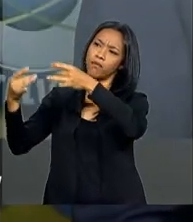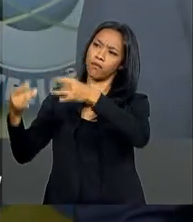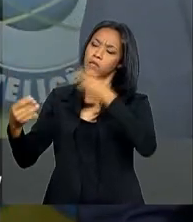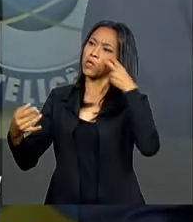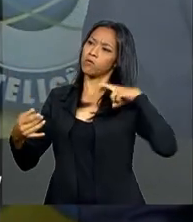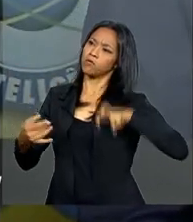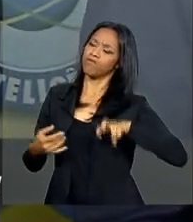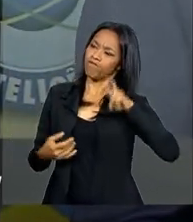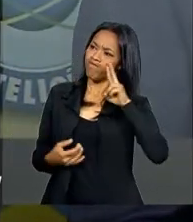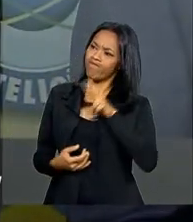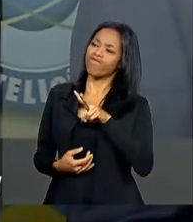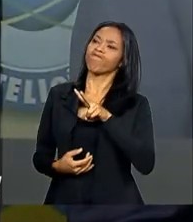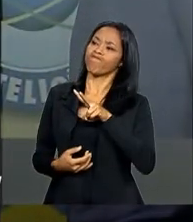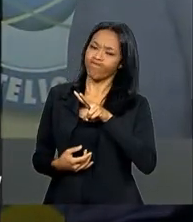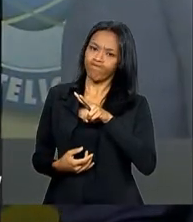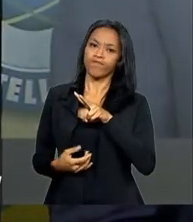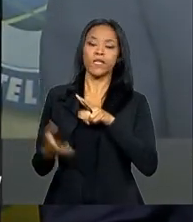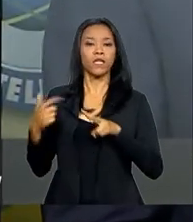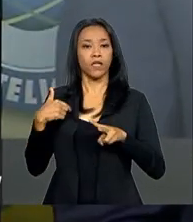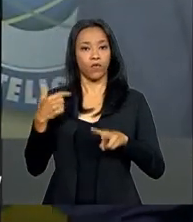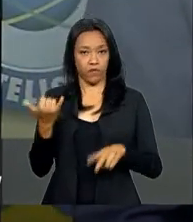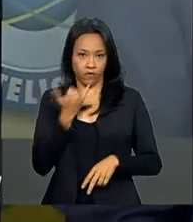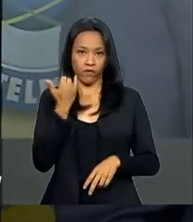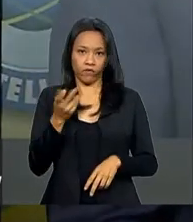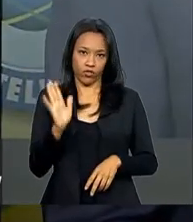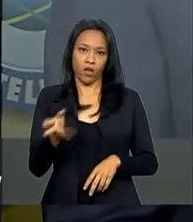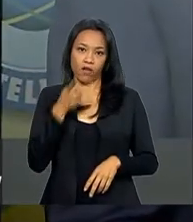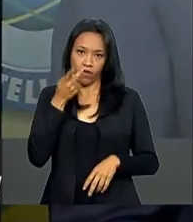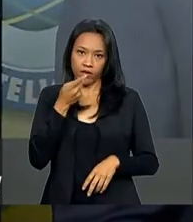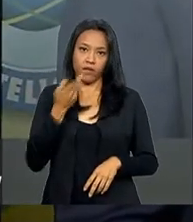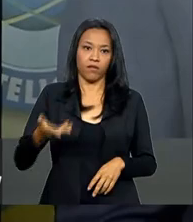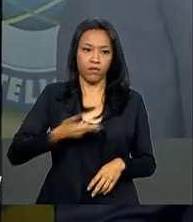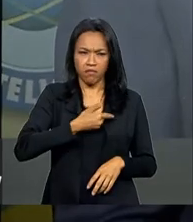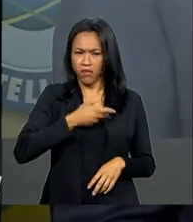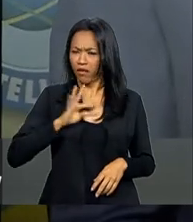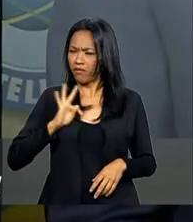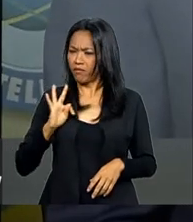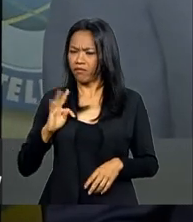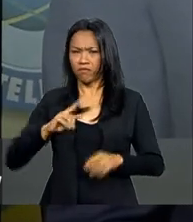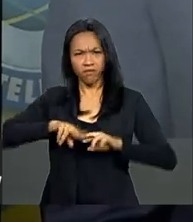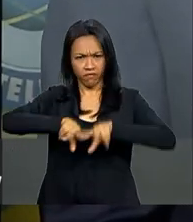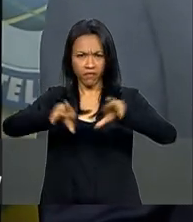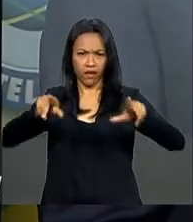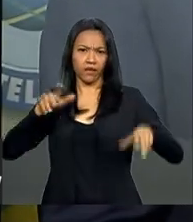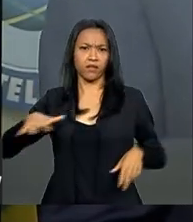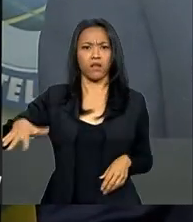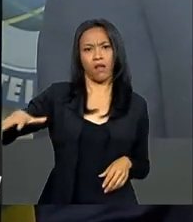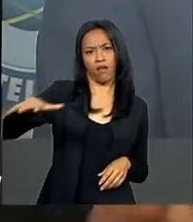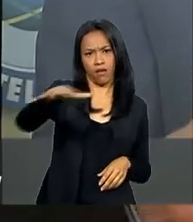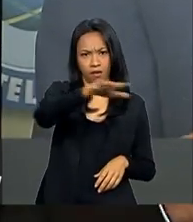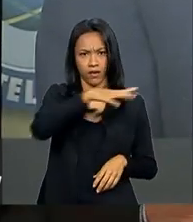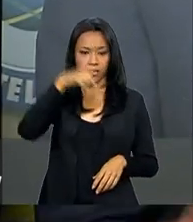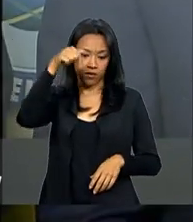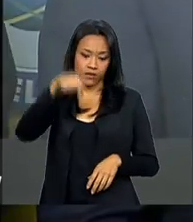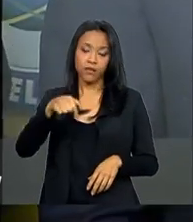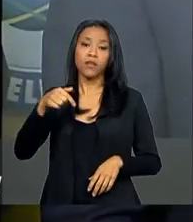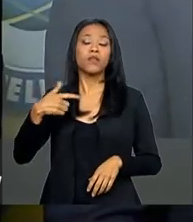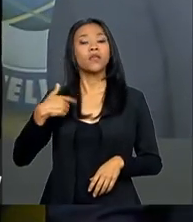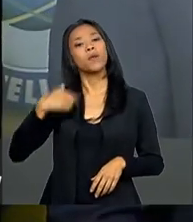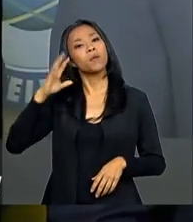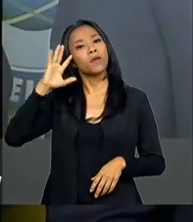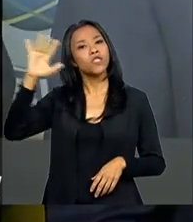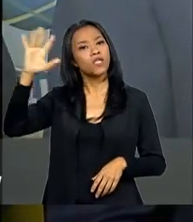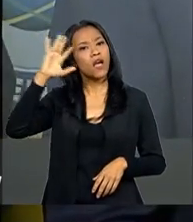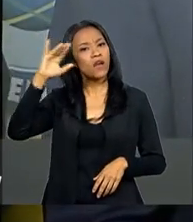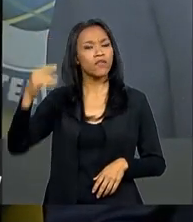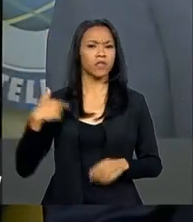eu registrei na minha fala, a todos os setores, que eu imaginava um